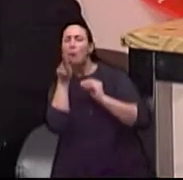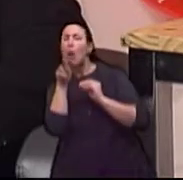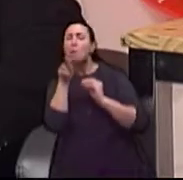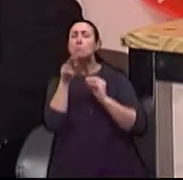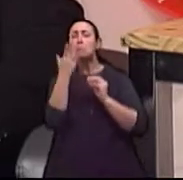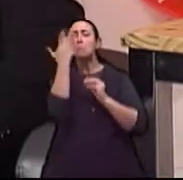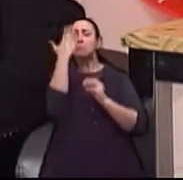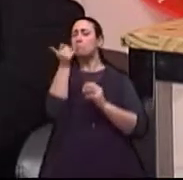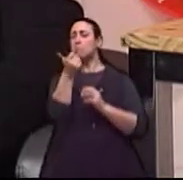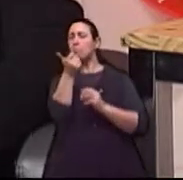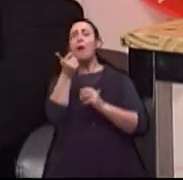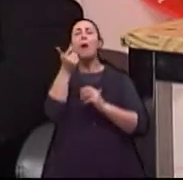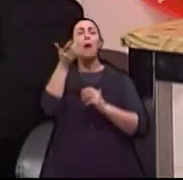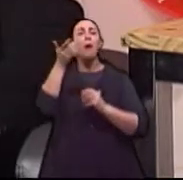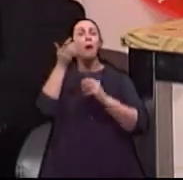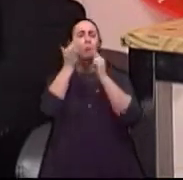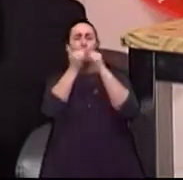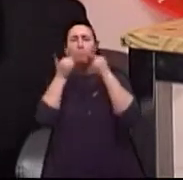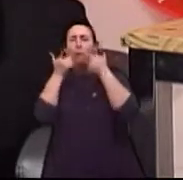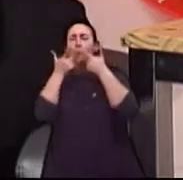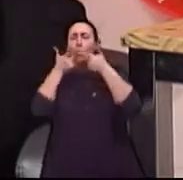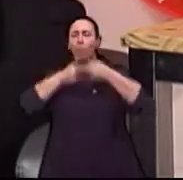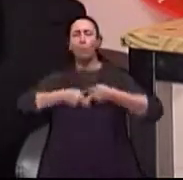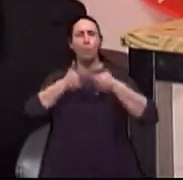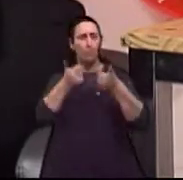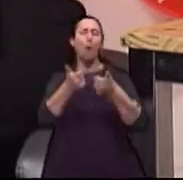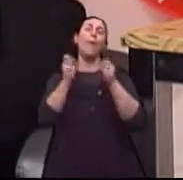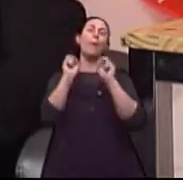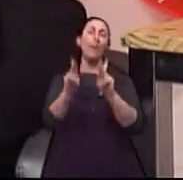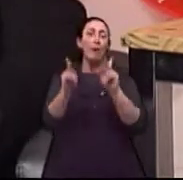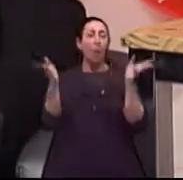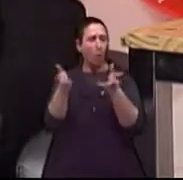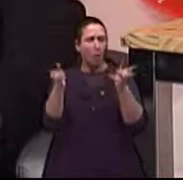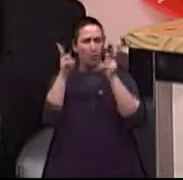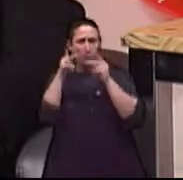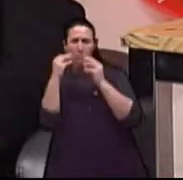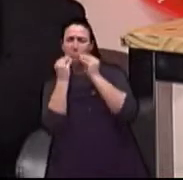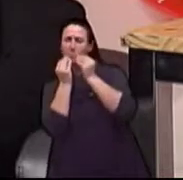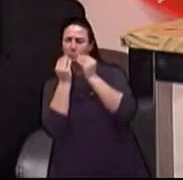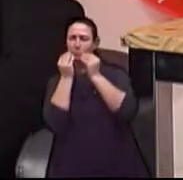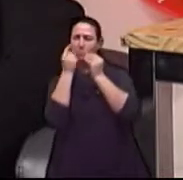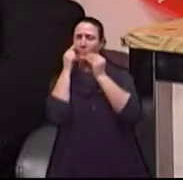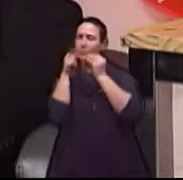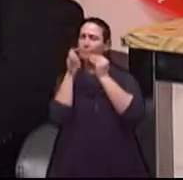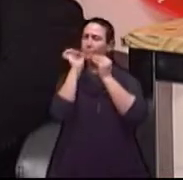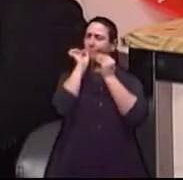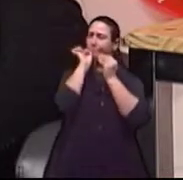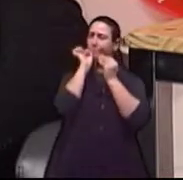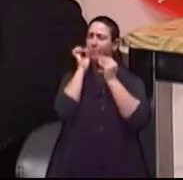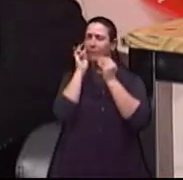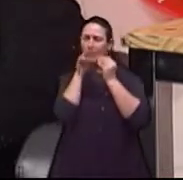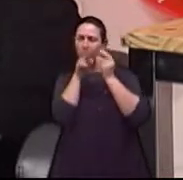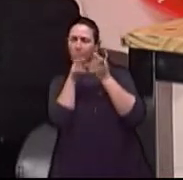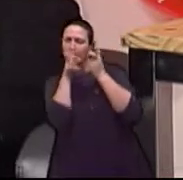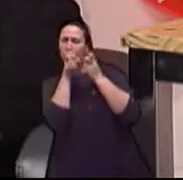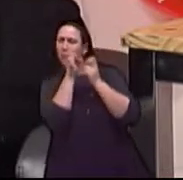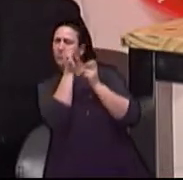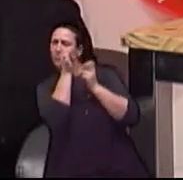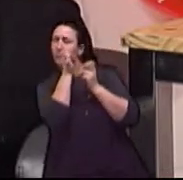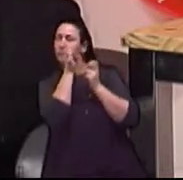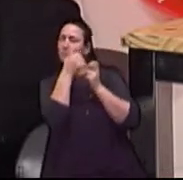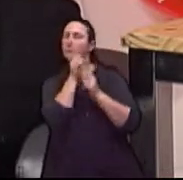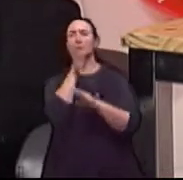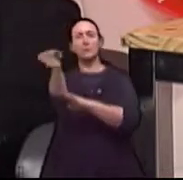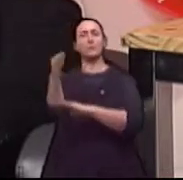cola onde é que você tem suas marcas onde não tem lesões que tá tudo bem se algo mudar modificar e persistir você deve